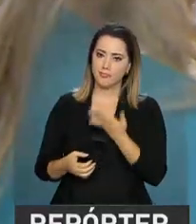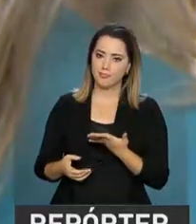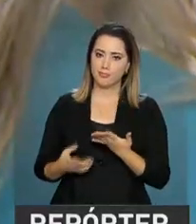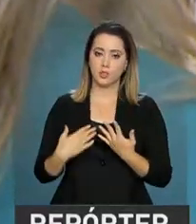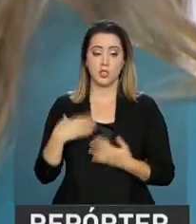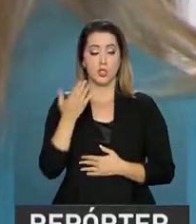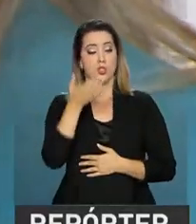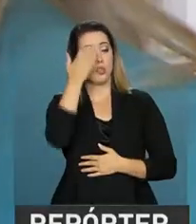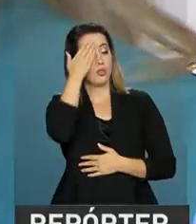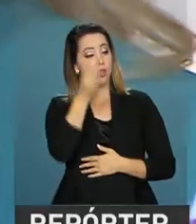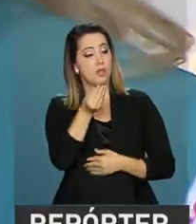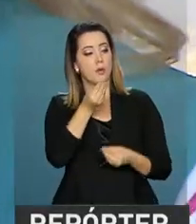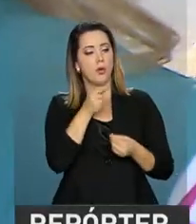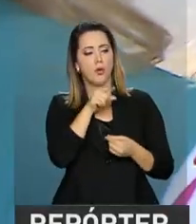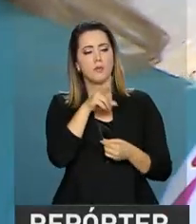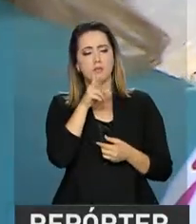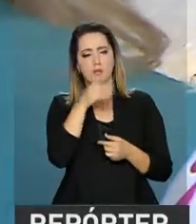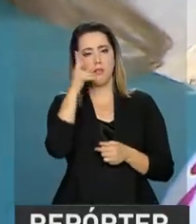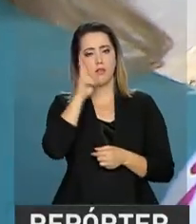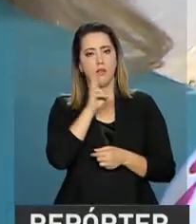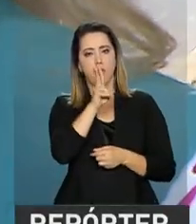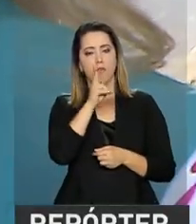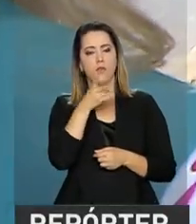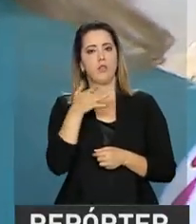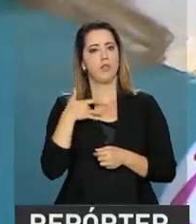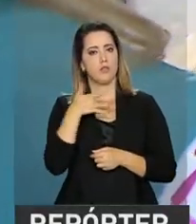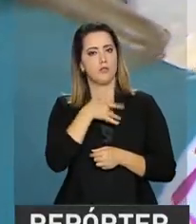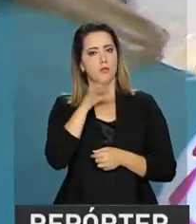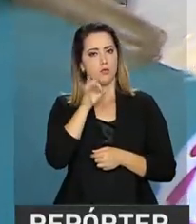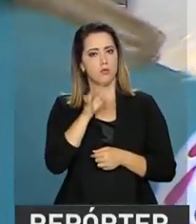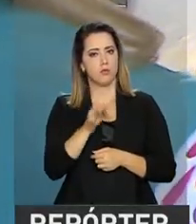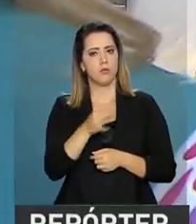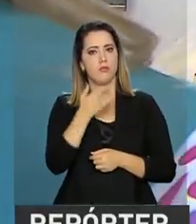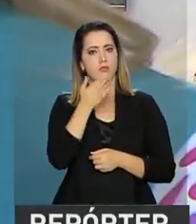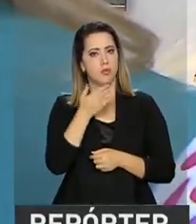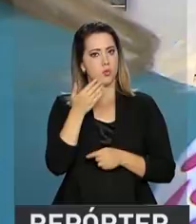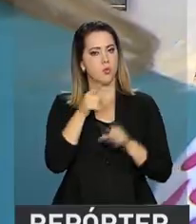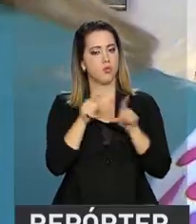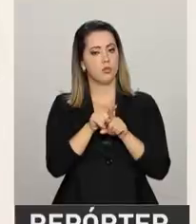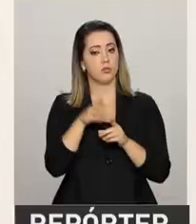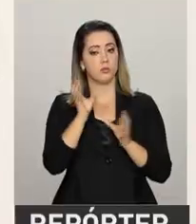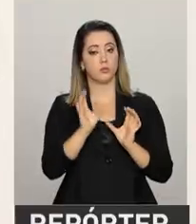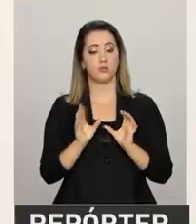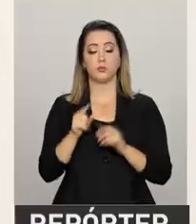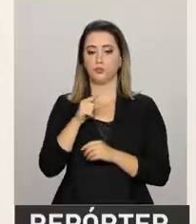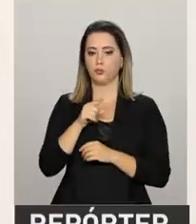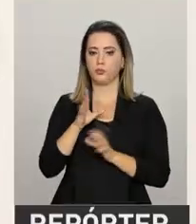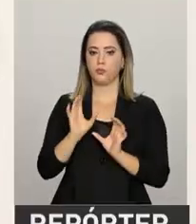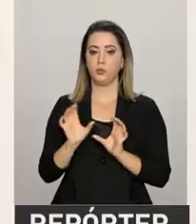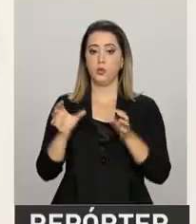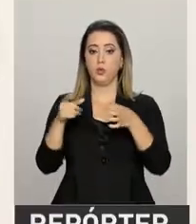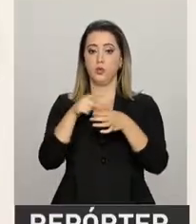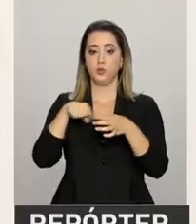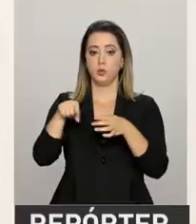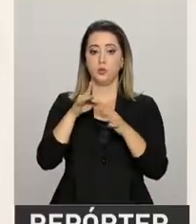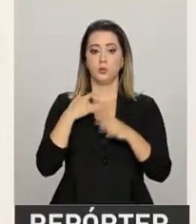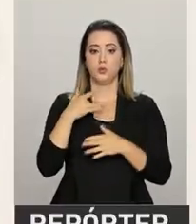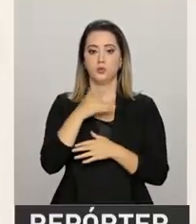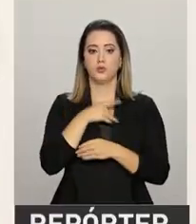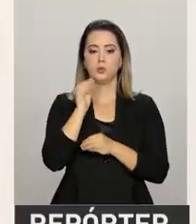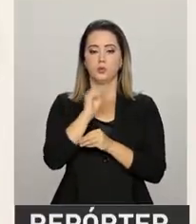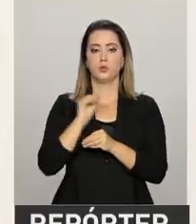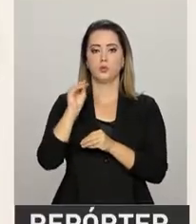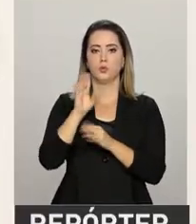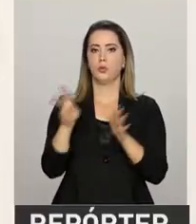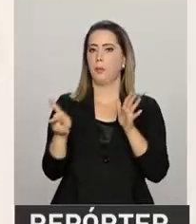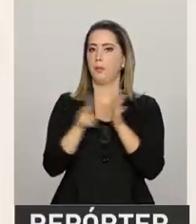basta verificar na glicemia e anotando gols da equipe de saúde que cuida da dona da obra na casa dela as